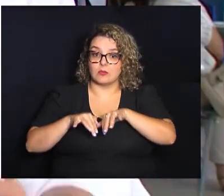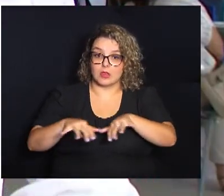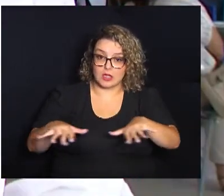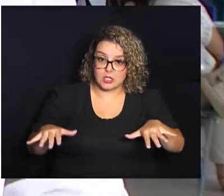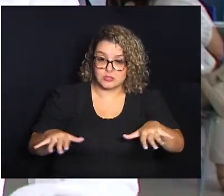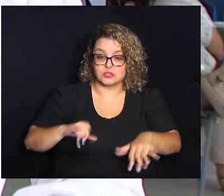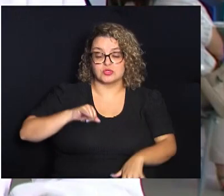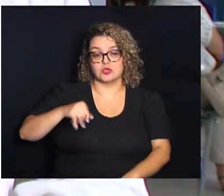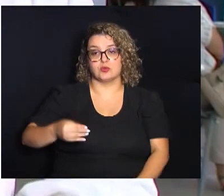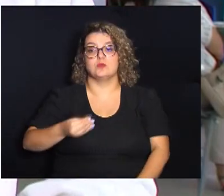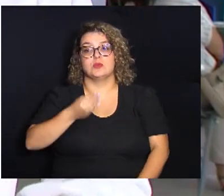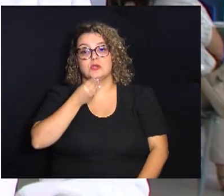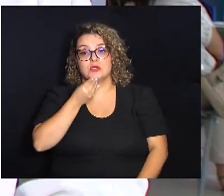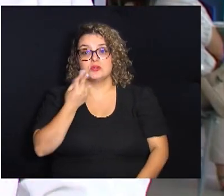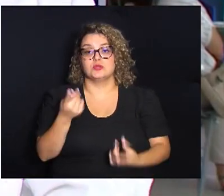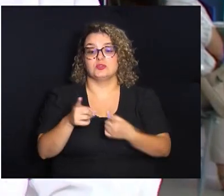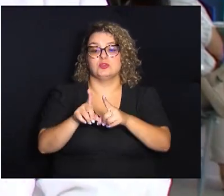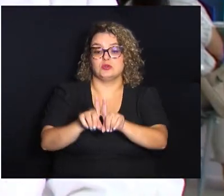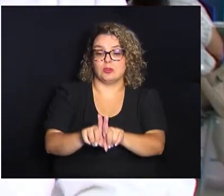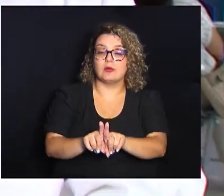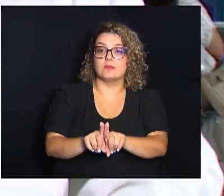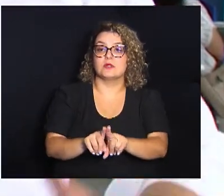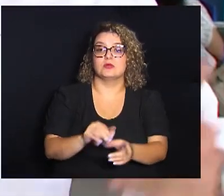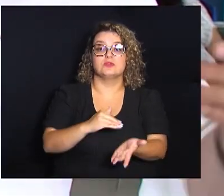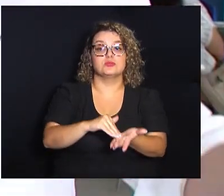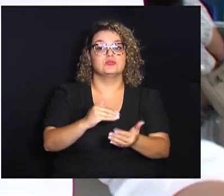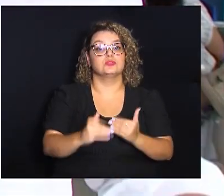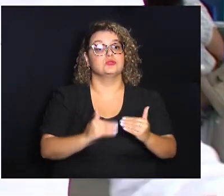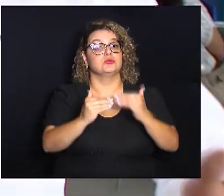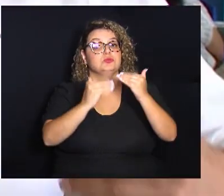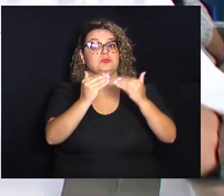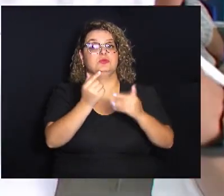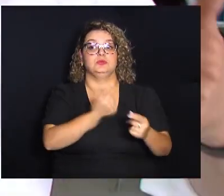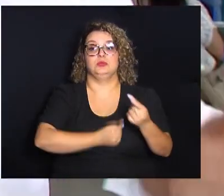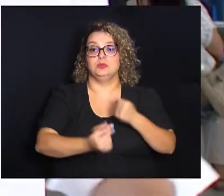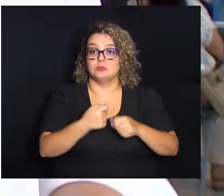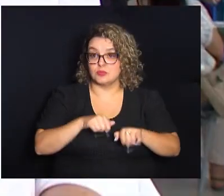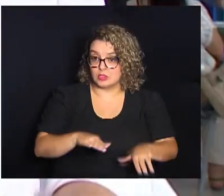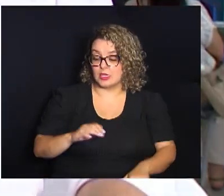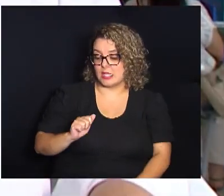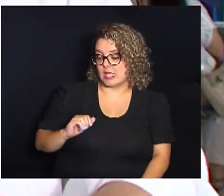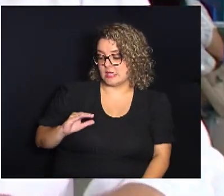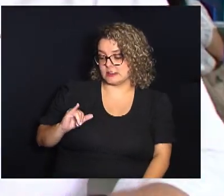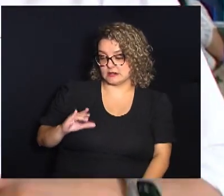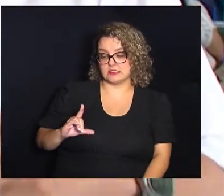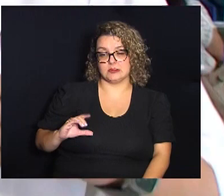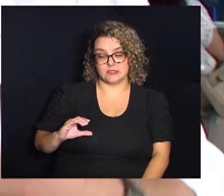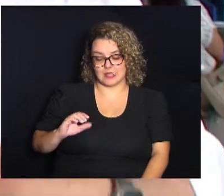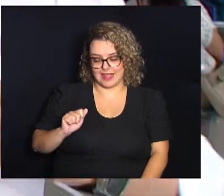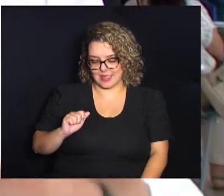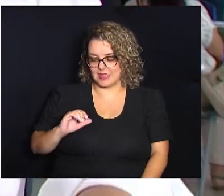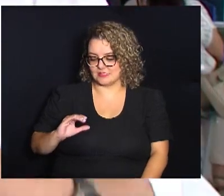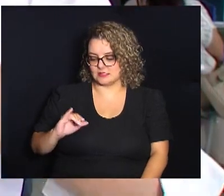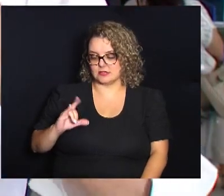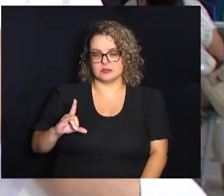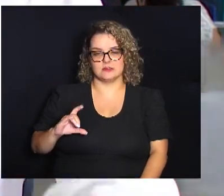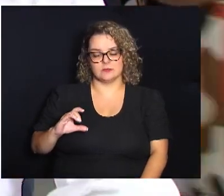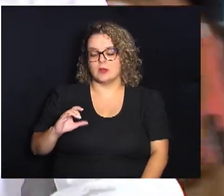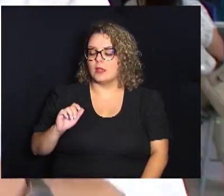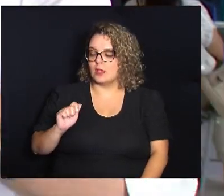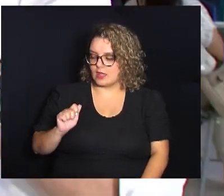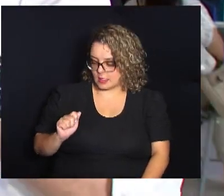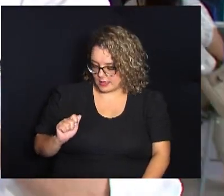oportunidade, em parceria com a Secretaria de Desenvolvimento Econômico, com a SIC e com outras entidades. Nós estamos